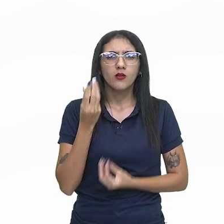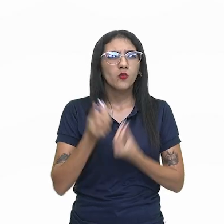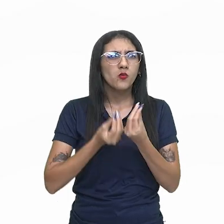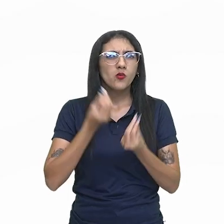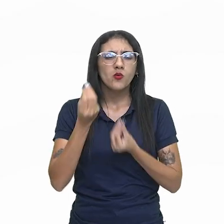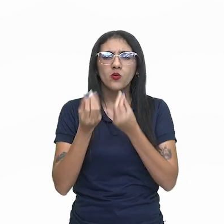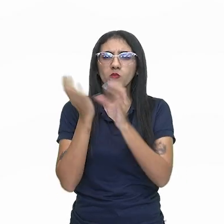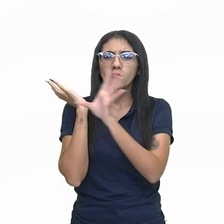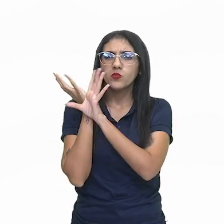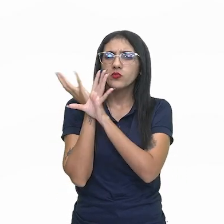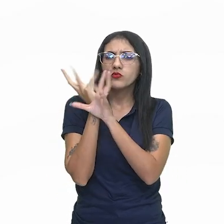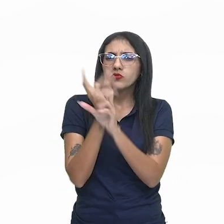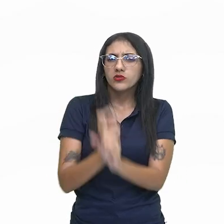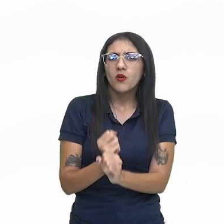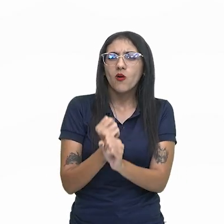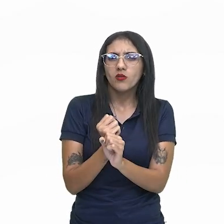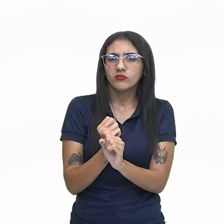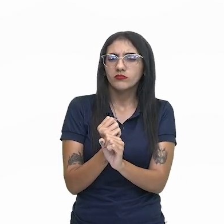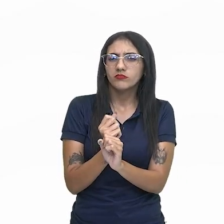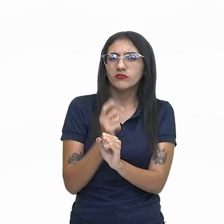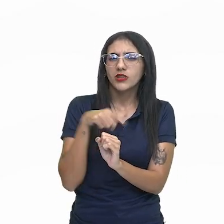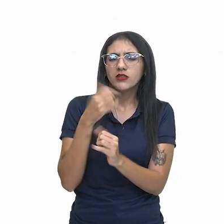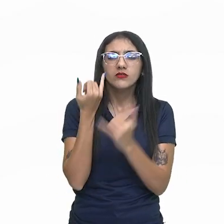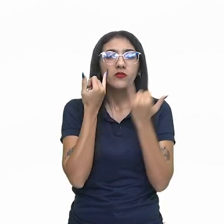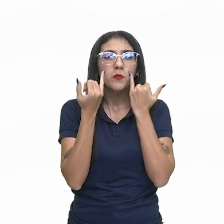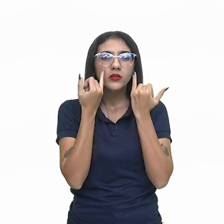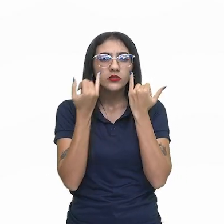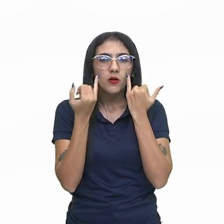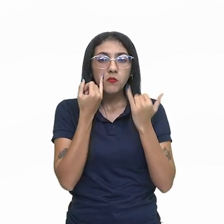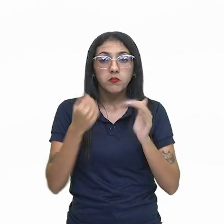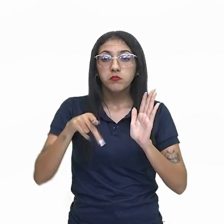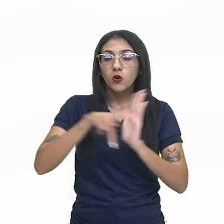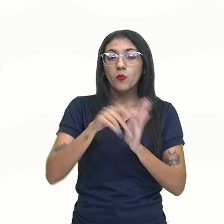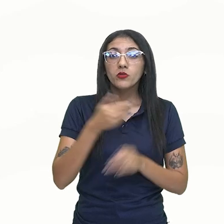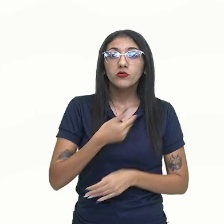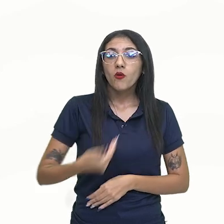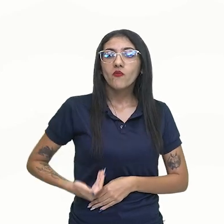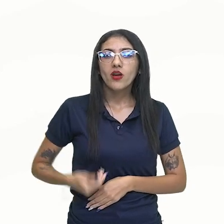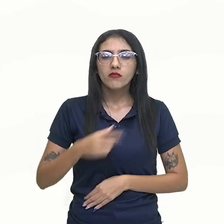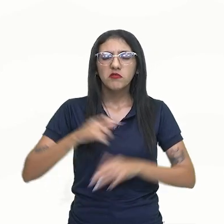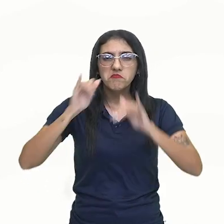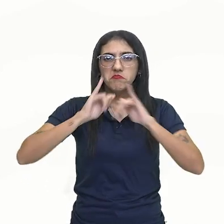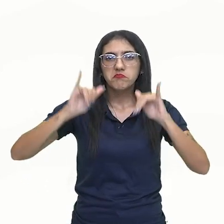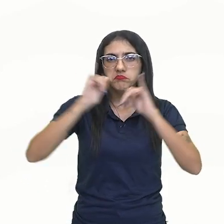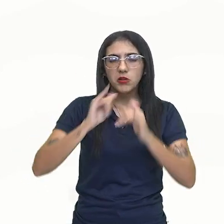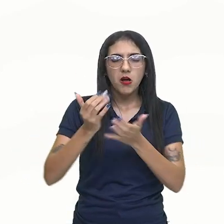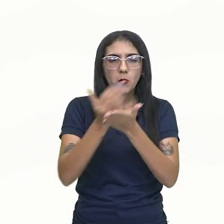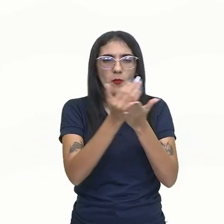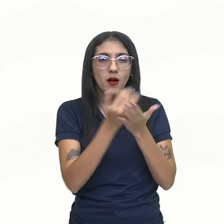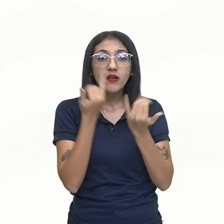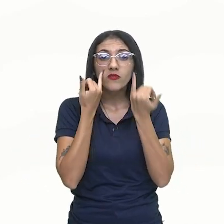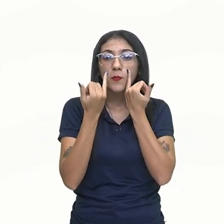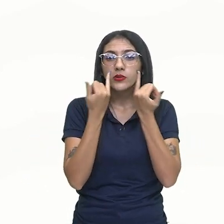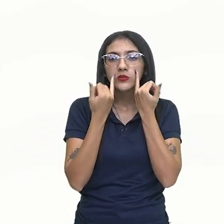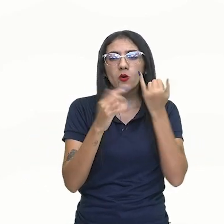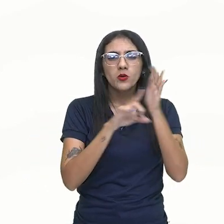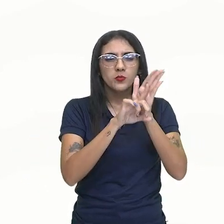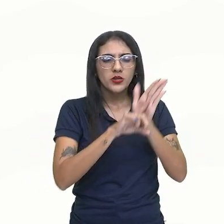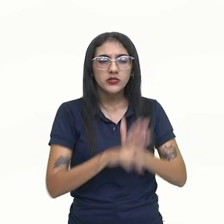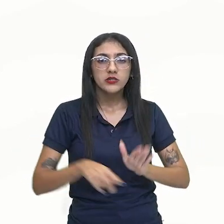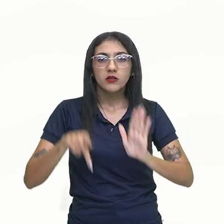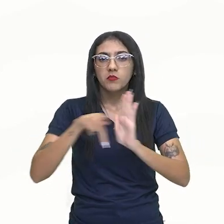é baseado em todas as informações que os próprios governos lançam nos seus censos, em pesquisas locais.